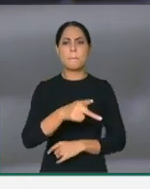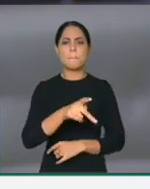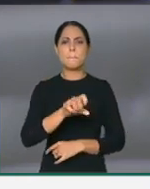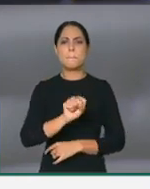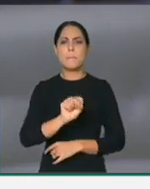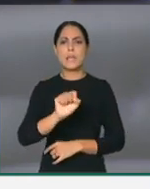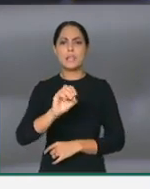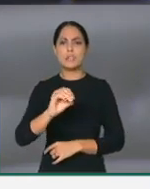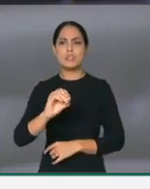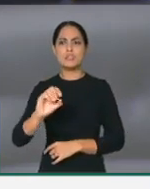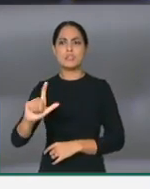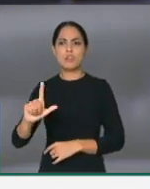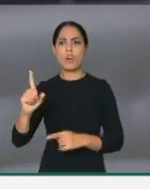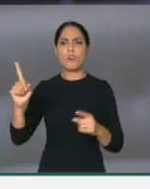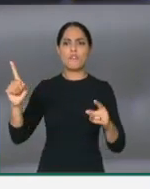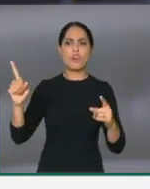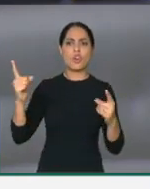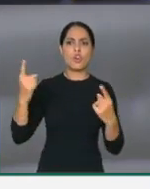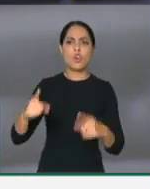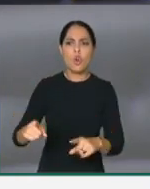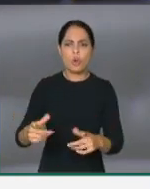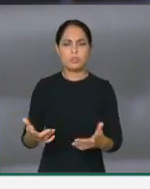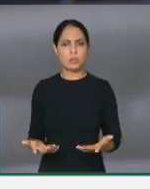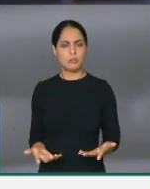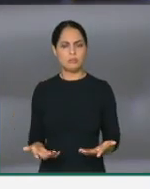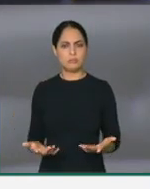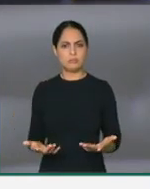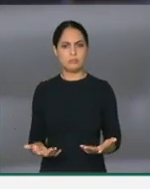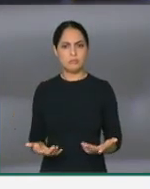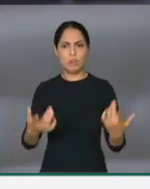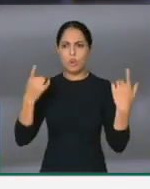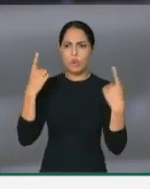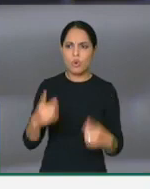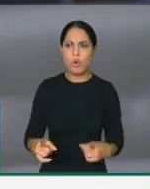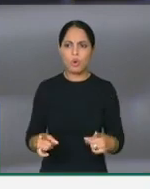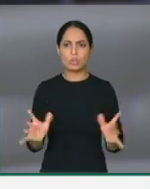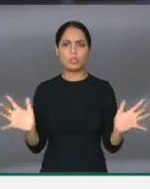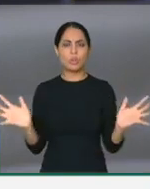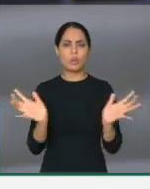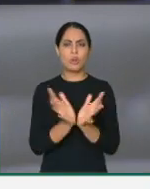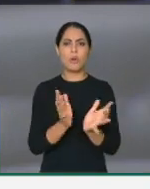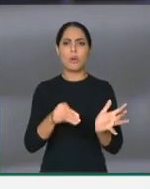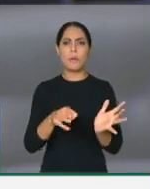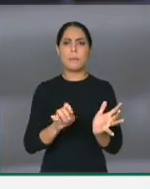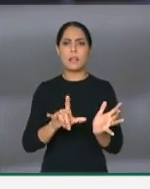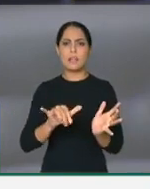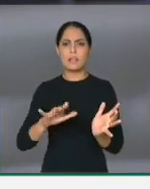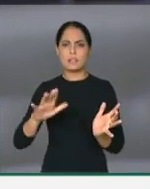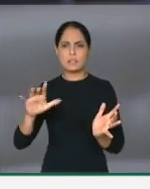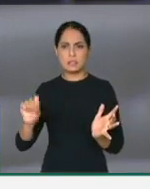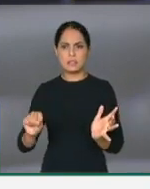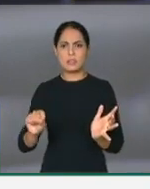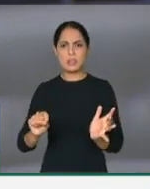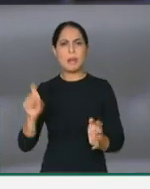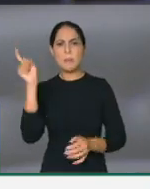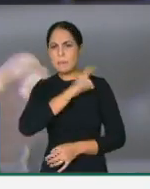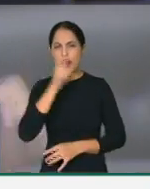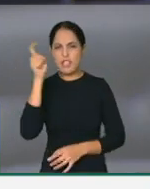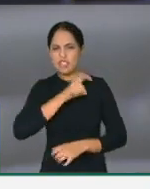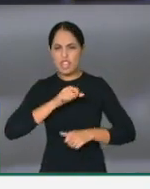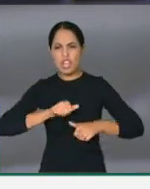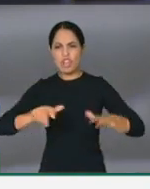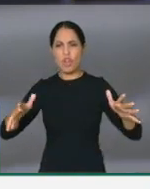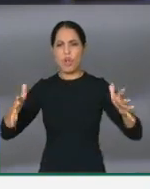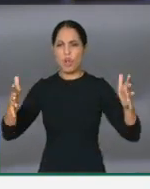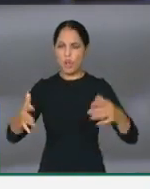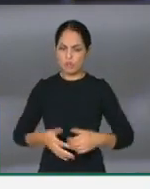trabalhou contra medidas de combate às milícias. Mentiroso! O senhor